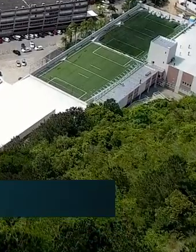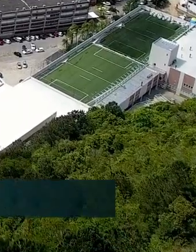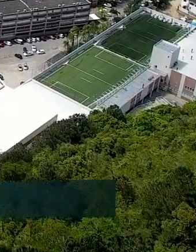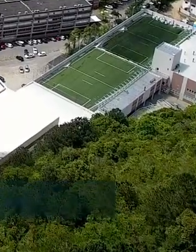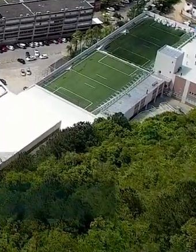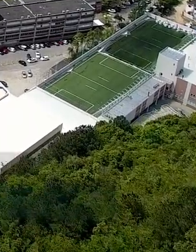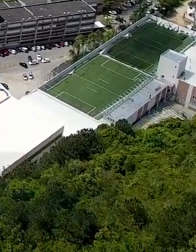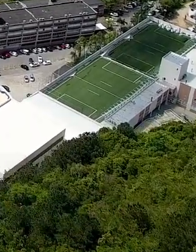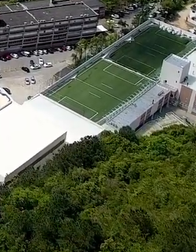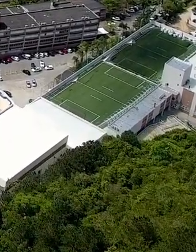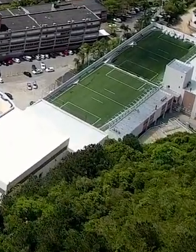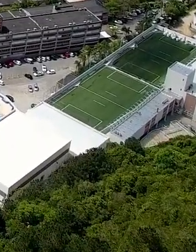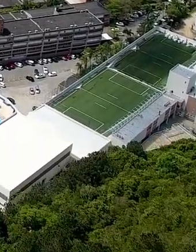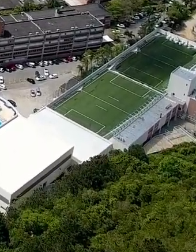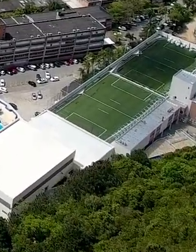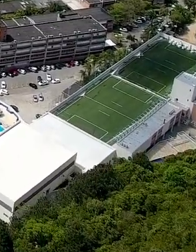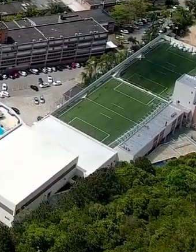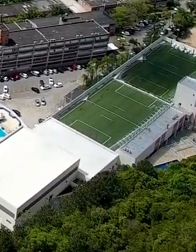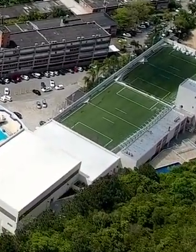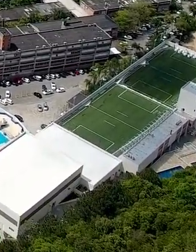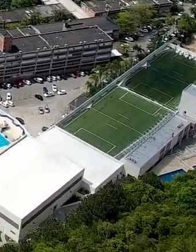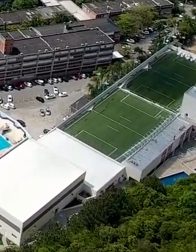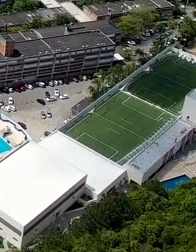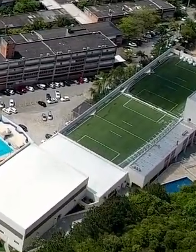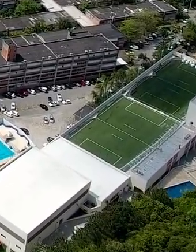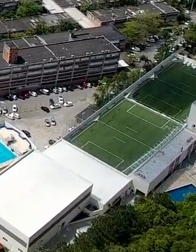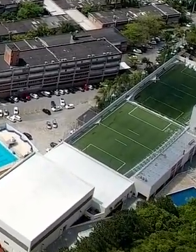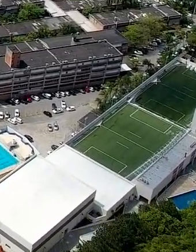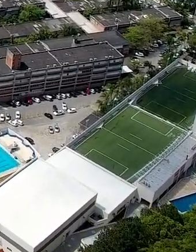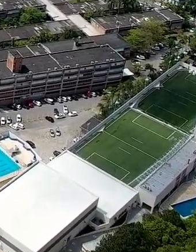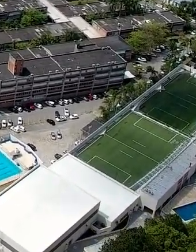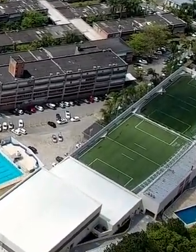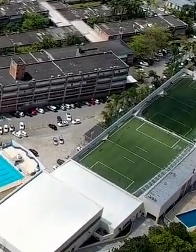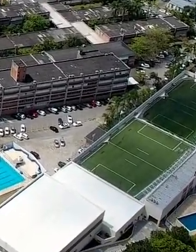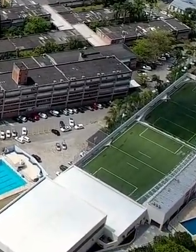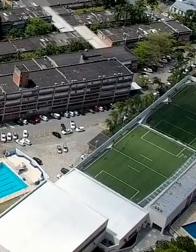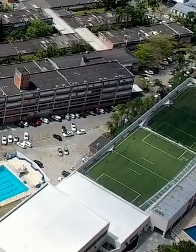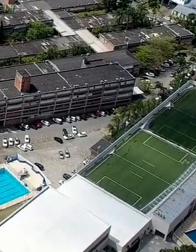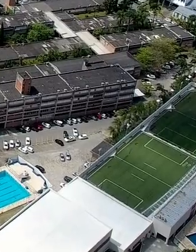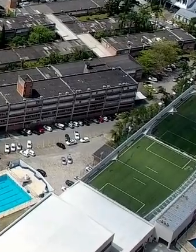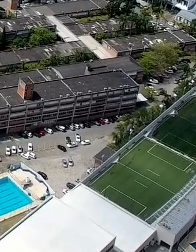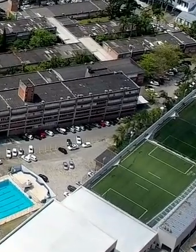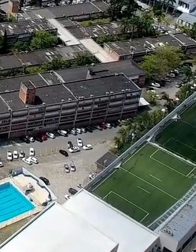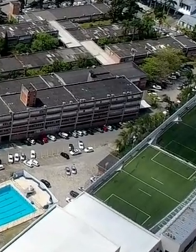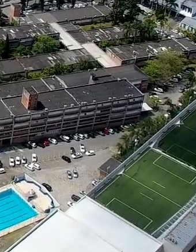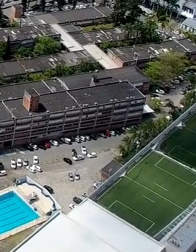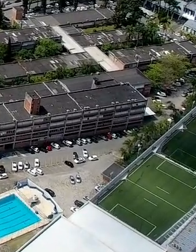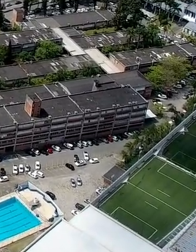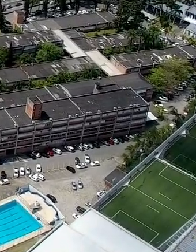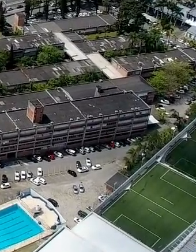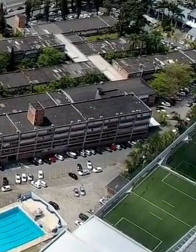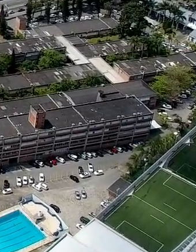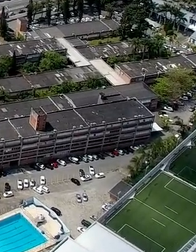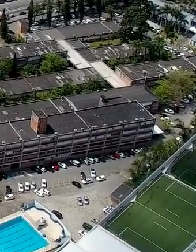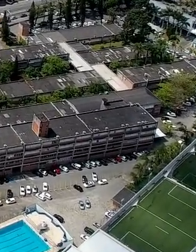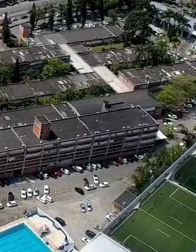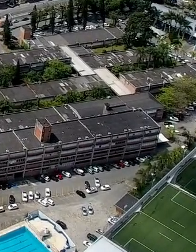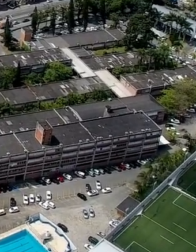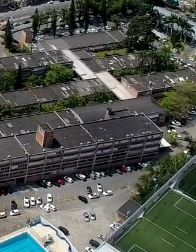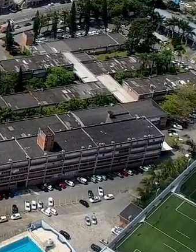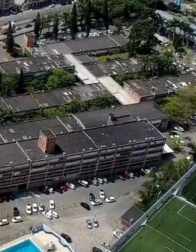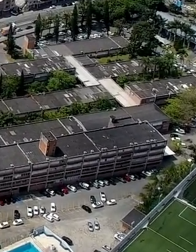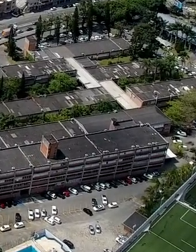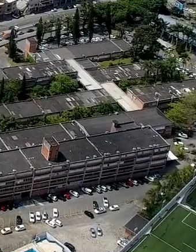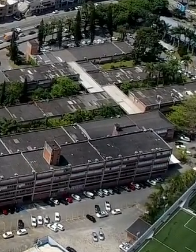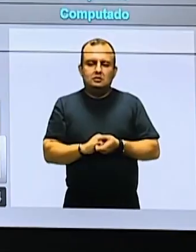prestadoras de serviços vão ser taxadas conforme a atividade e o risco epidemiológico e não mais